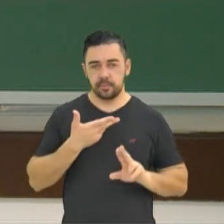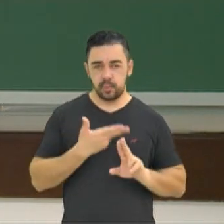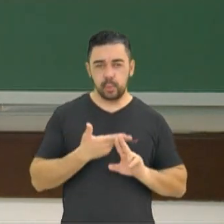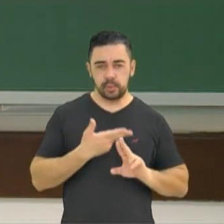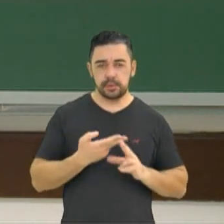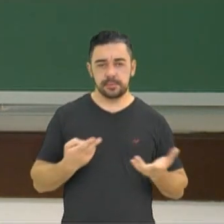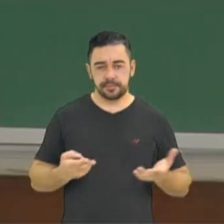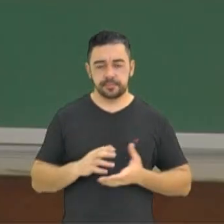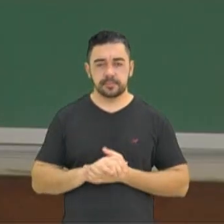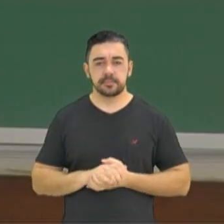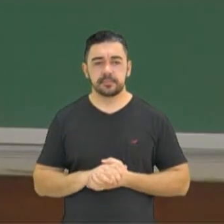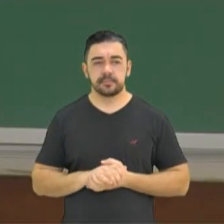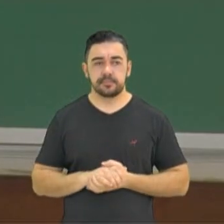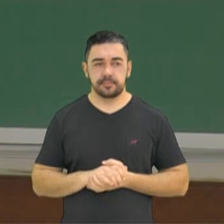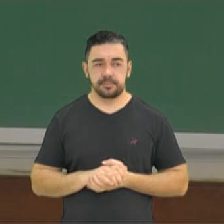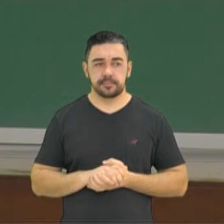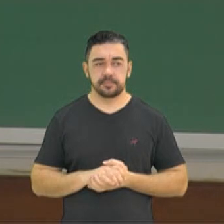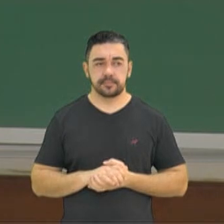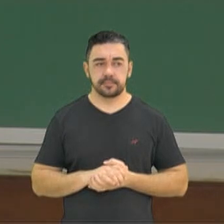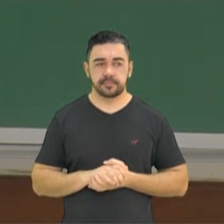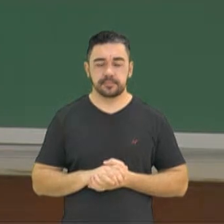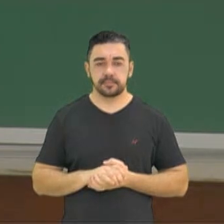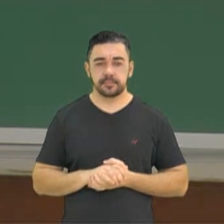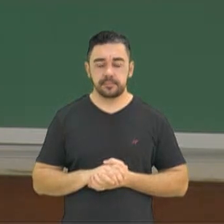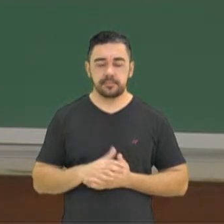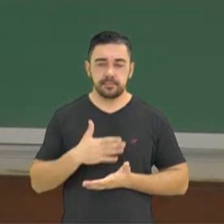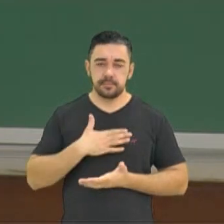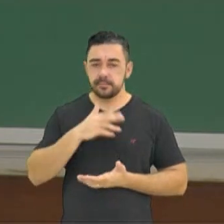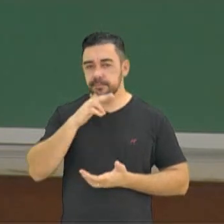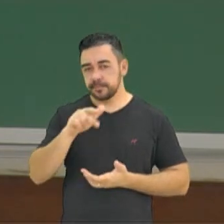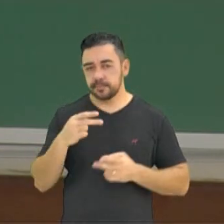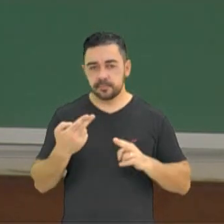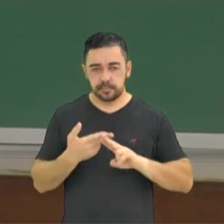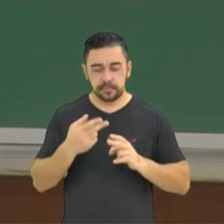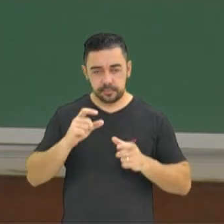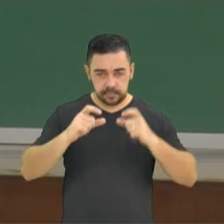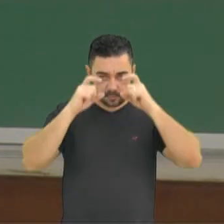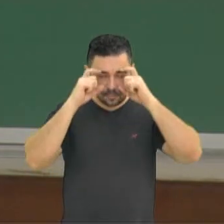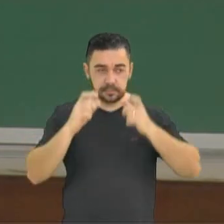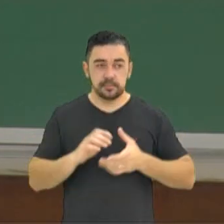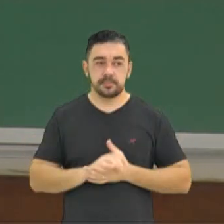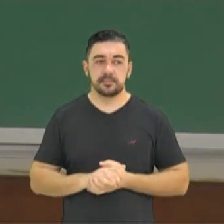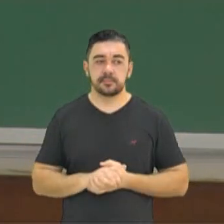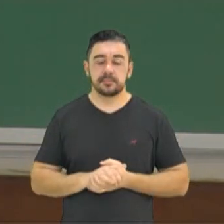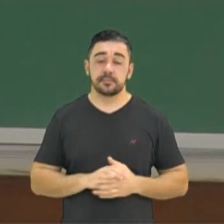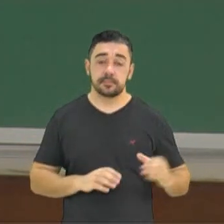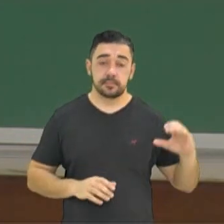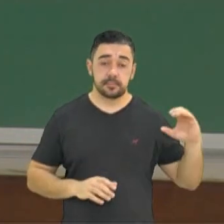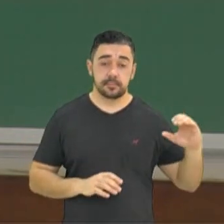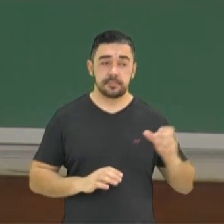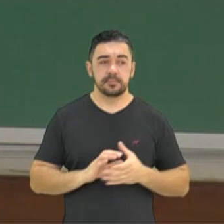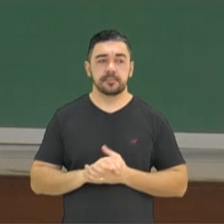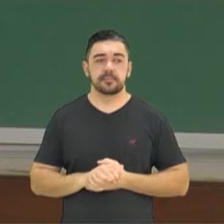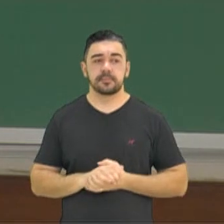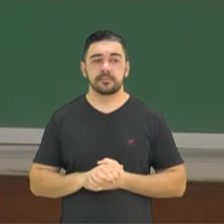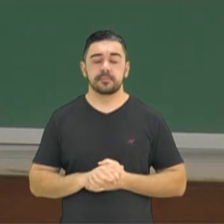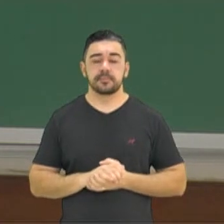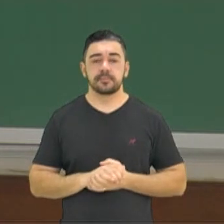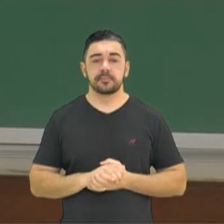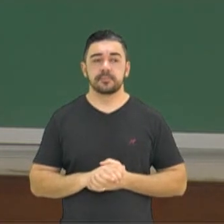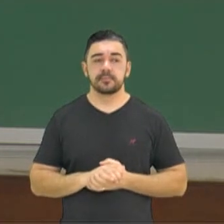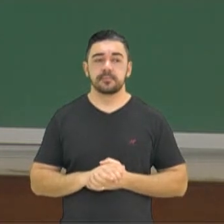minhas irmãs todas llevam gafas. Todas as minhas irmãs usam óculos. Lá D. E lá C.